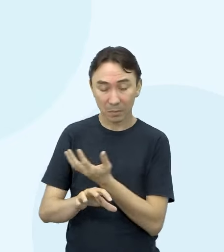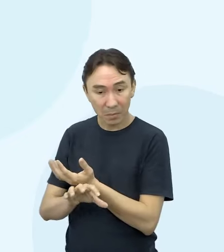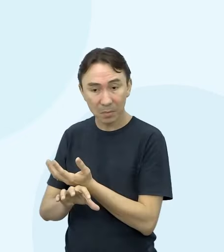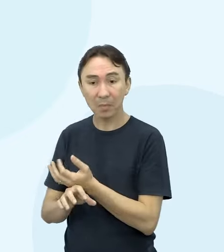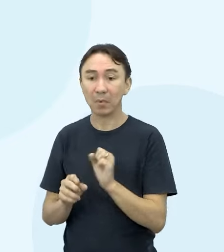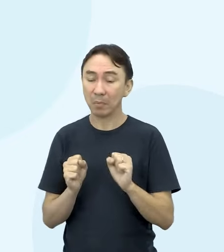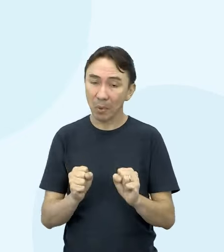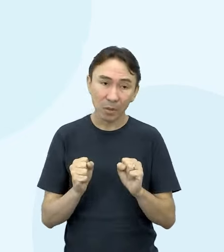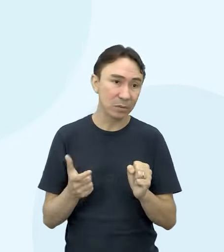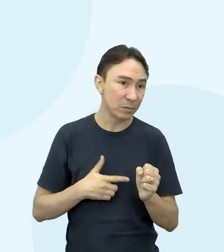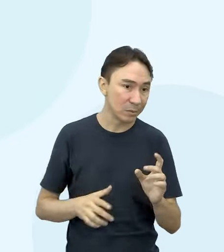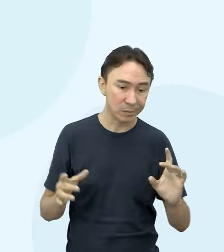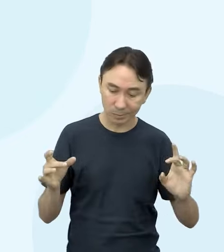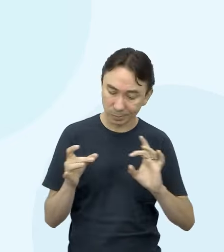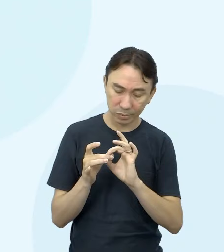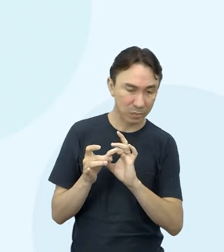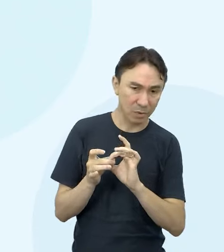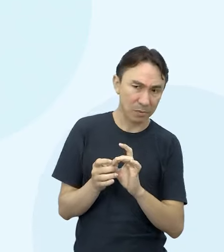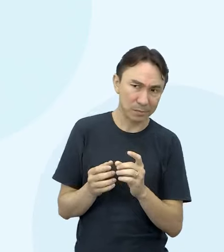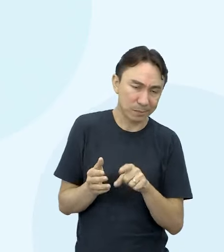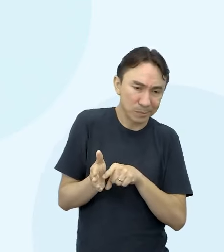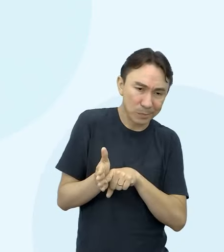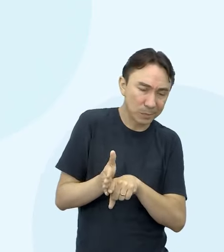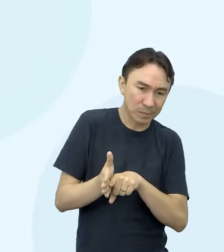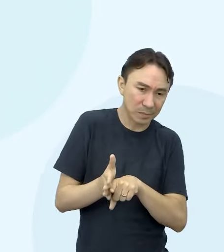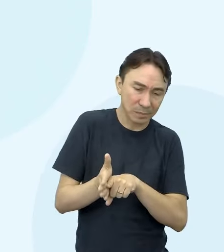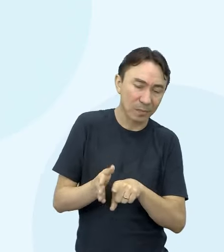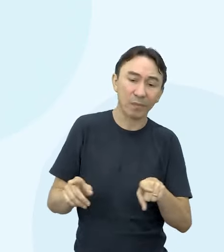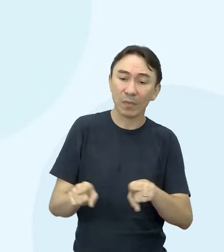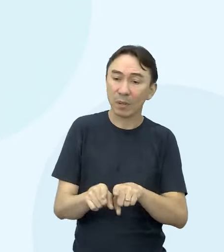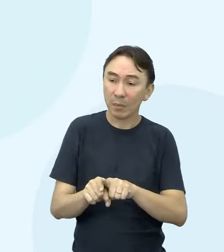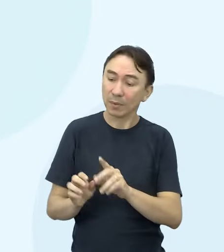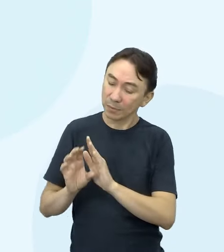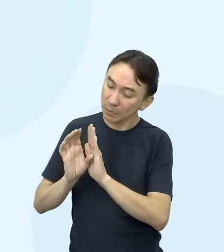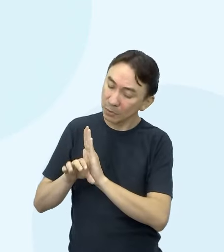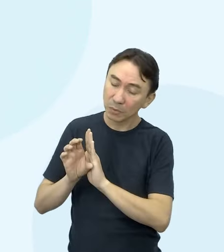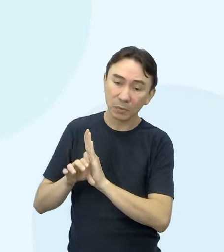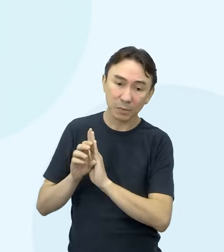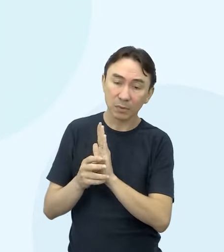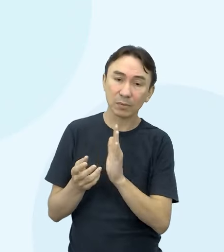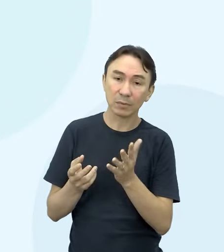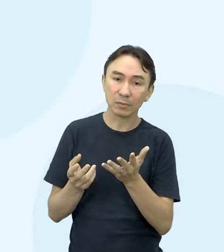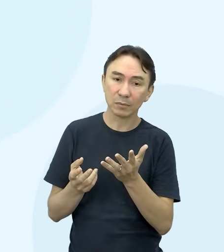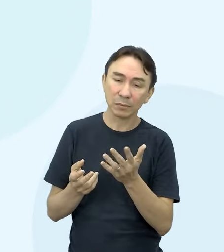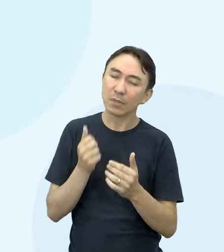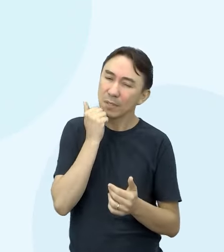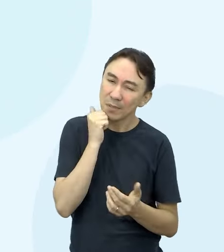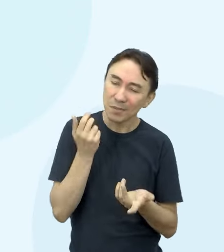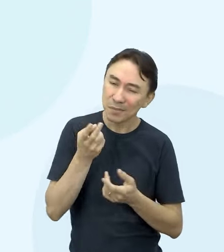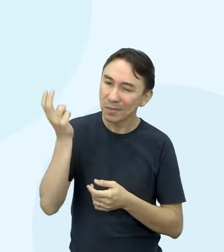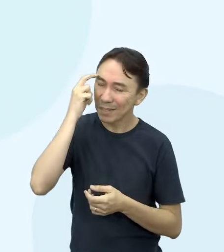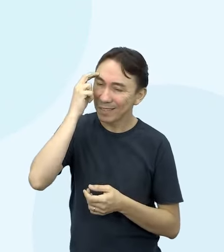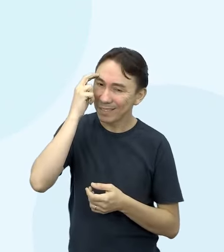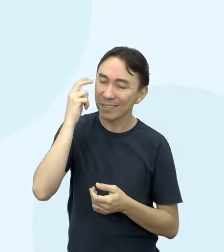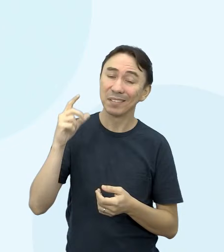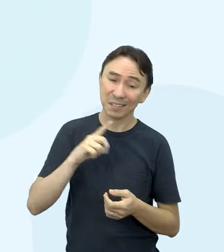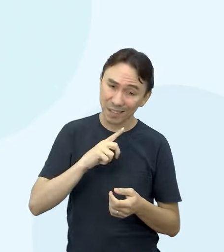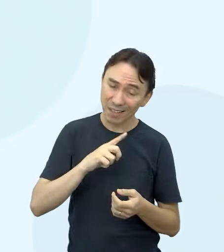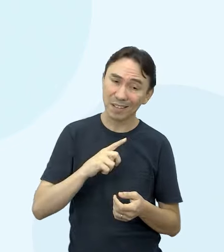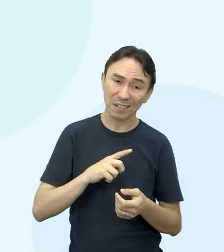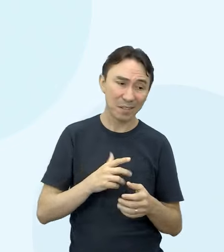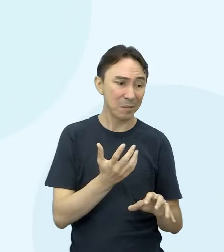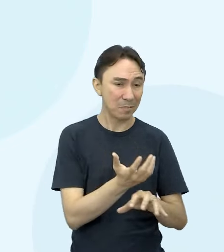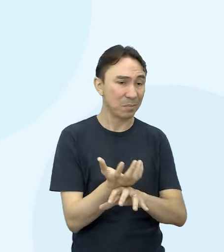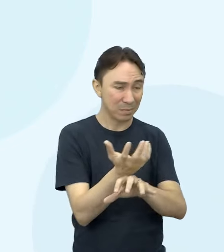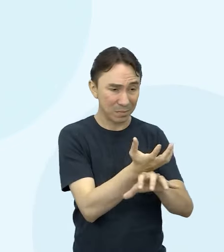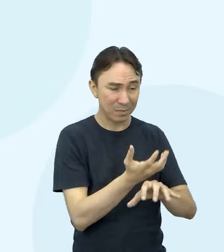pesquisa e também a partir de conceitos científicos de cultura que está presente nos demais componentes. Eu